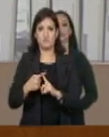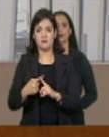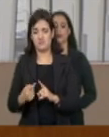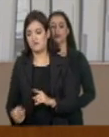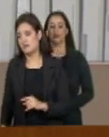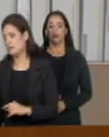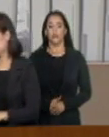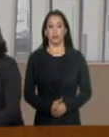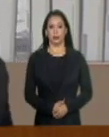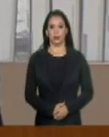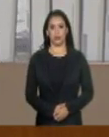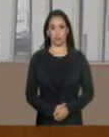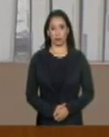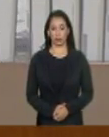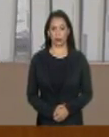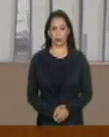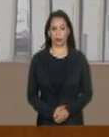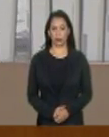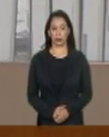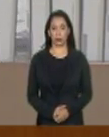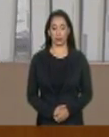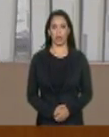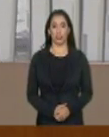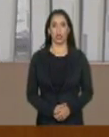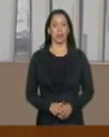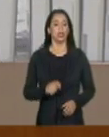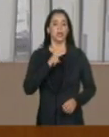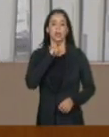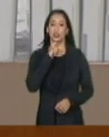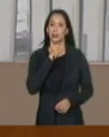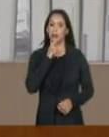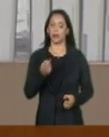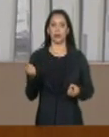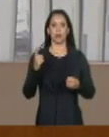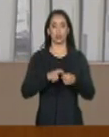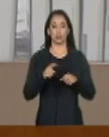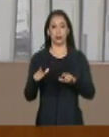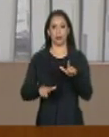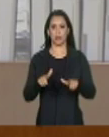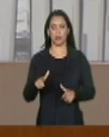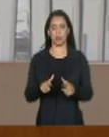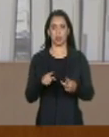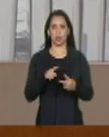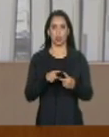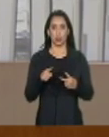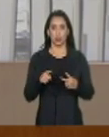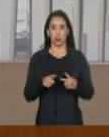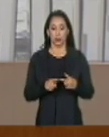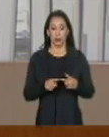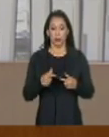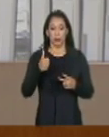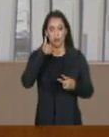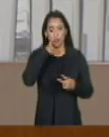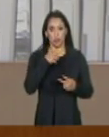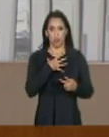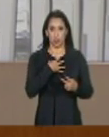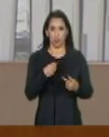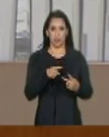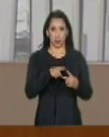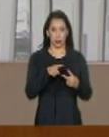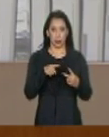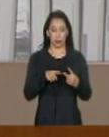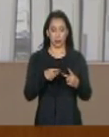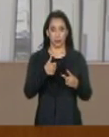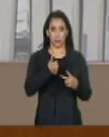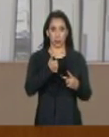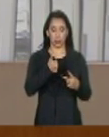Diz o comerciante que não conseguiu voltar ao trabalho. Suas 2 filhas, fulana de 19, cicrana de